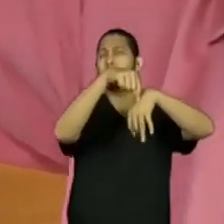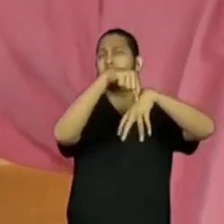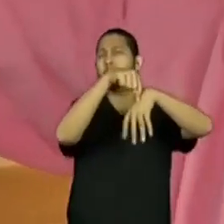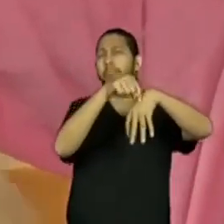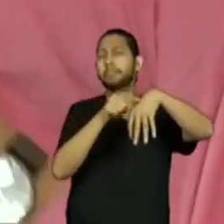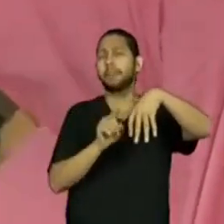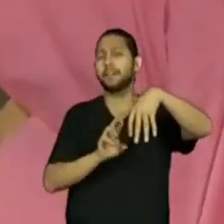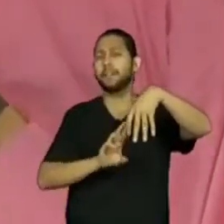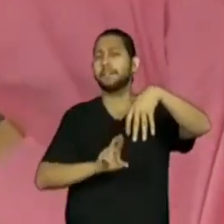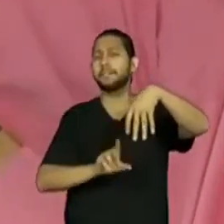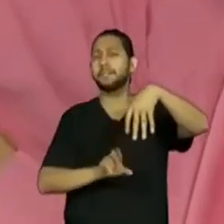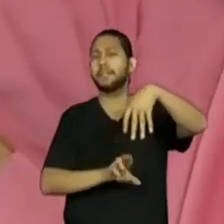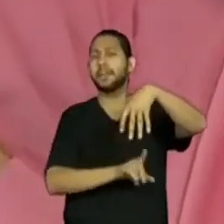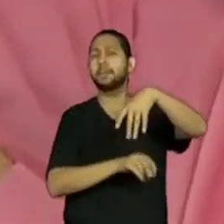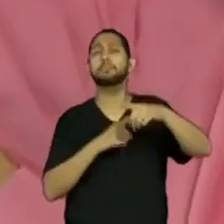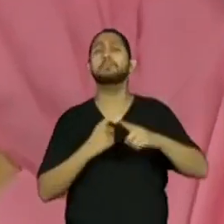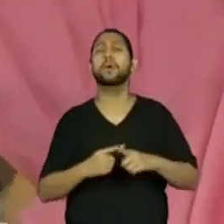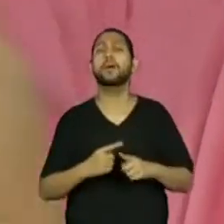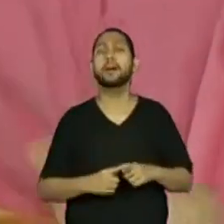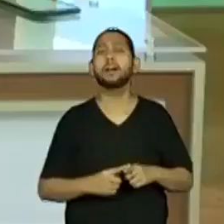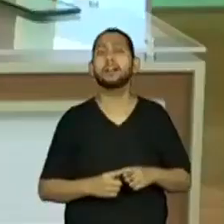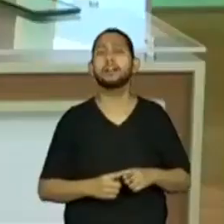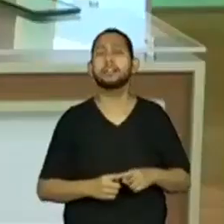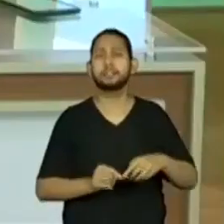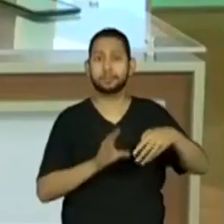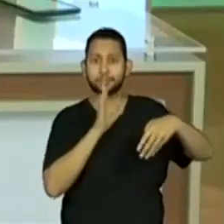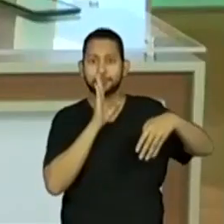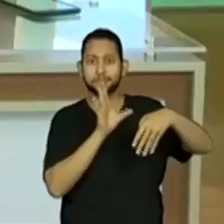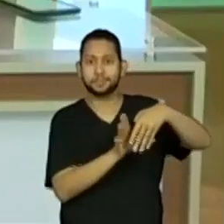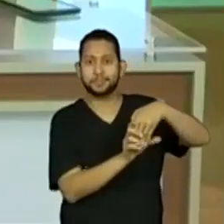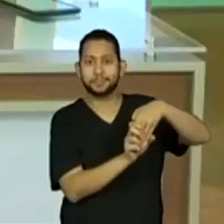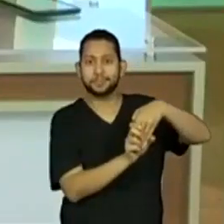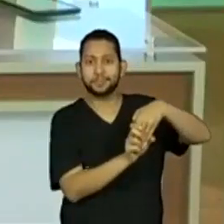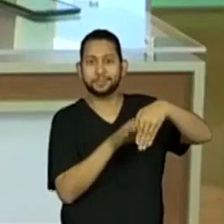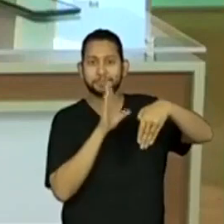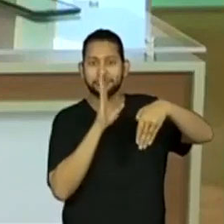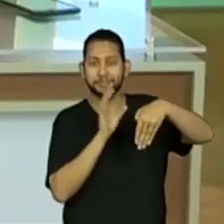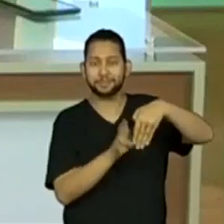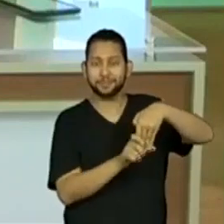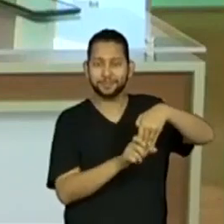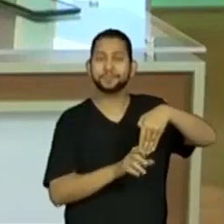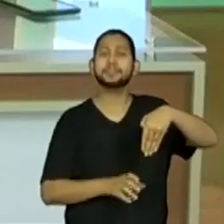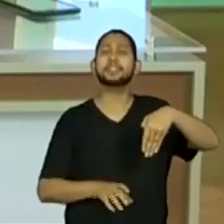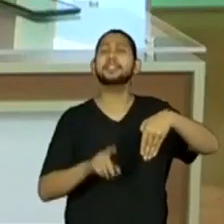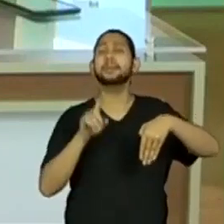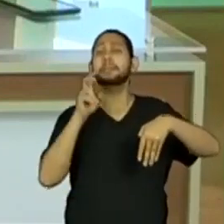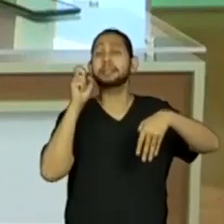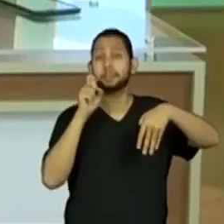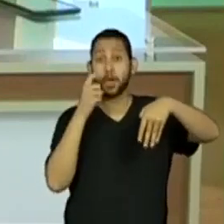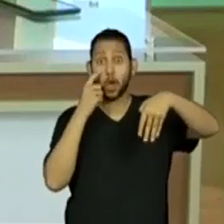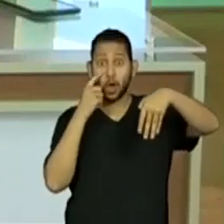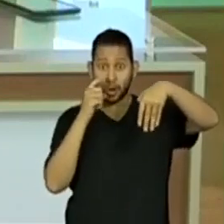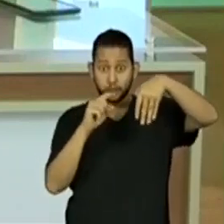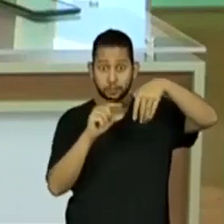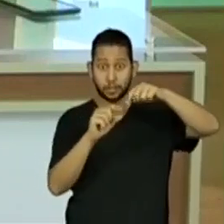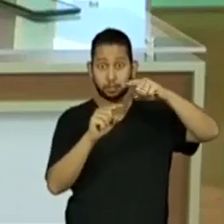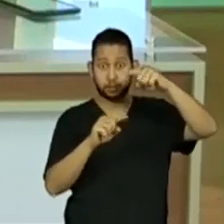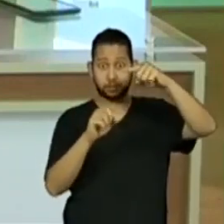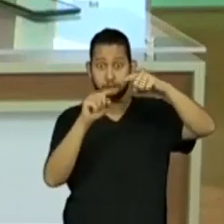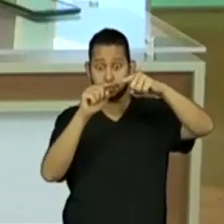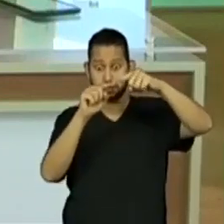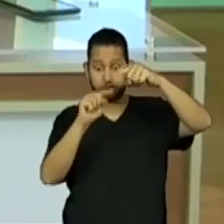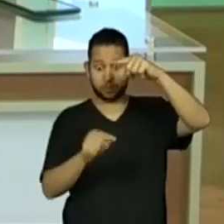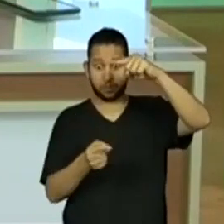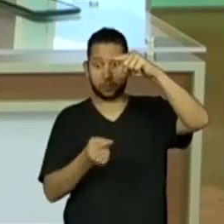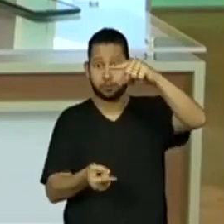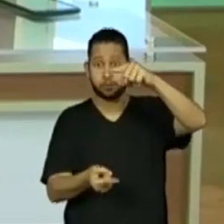sons são diferentes? Vocês já devem ter notado que os sinos são feitos